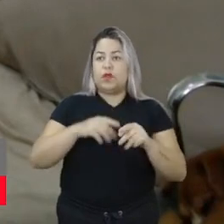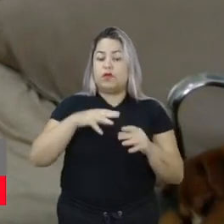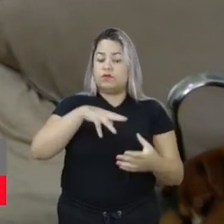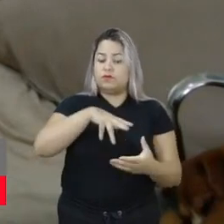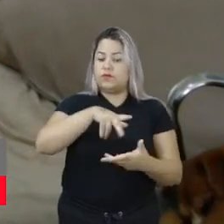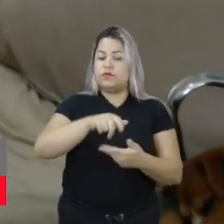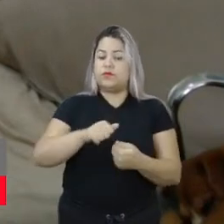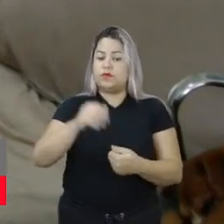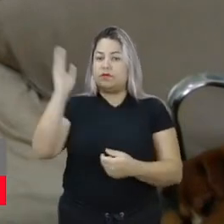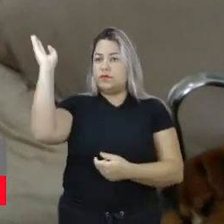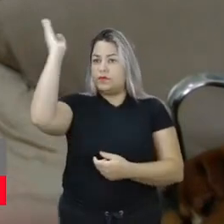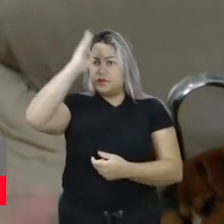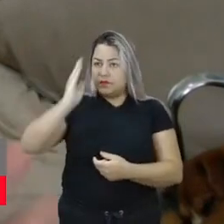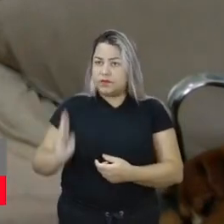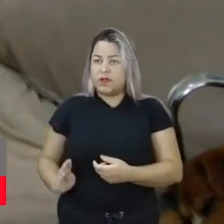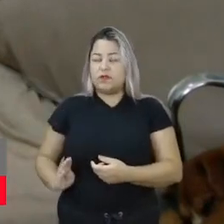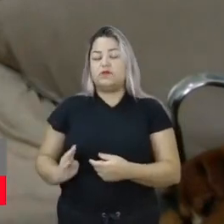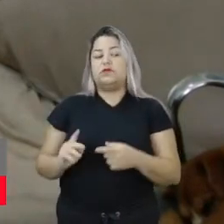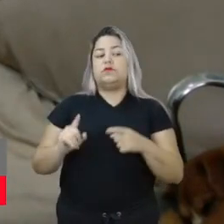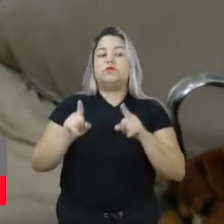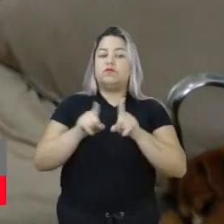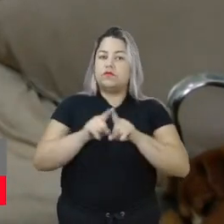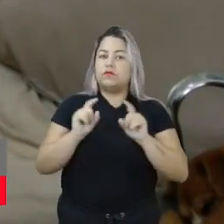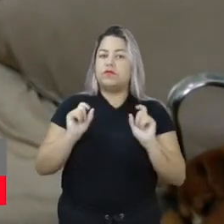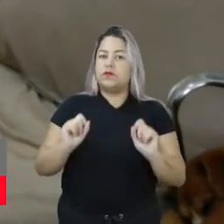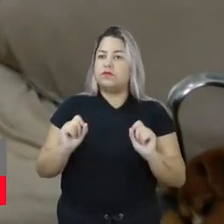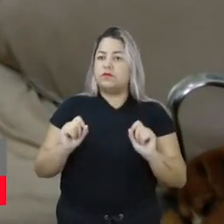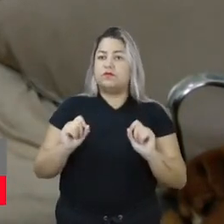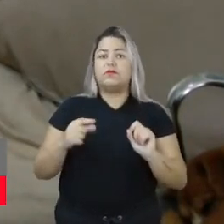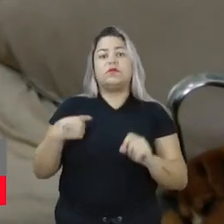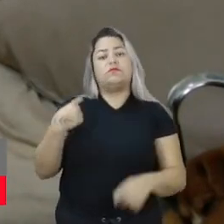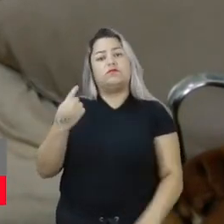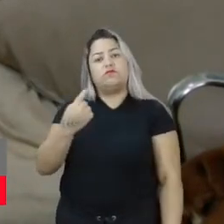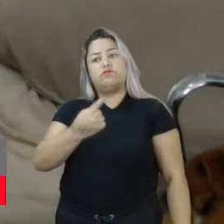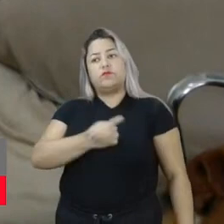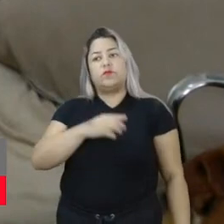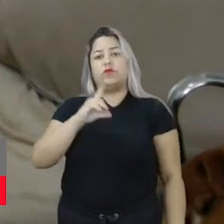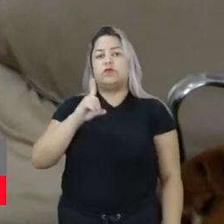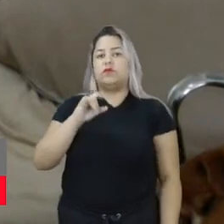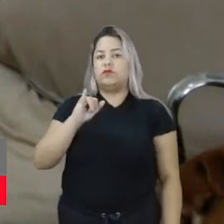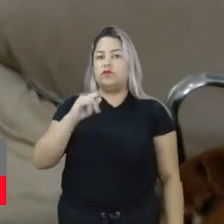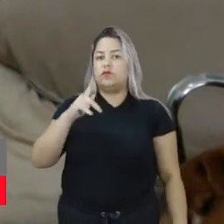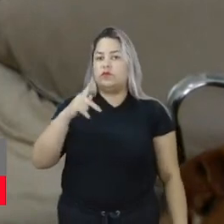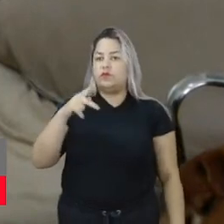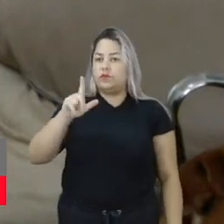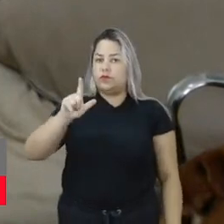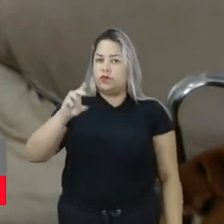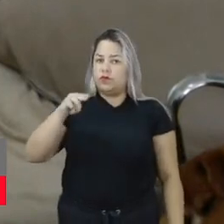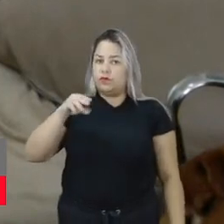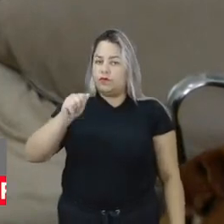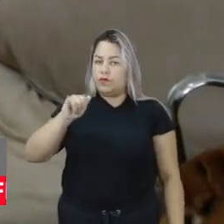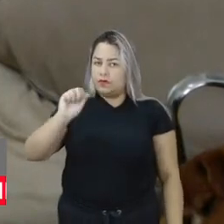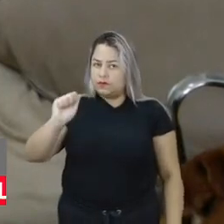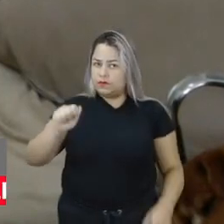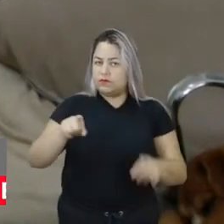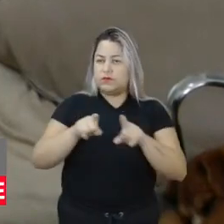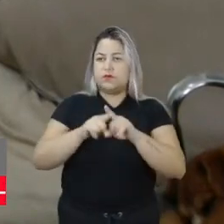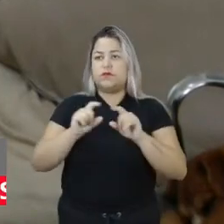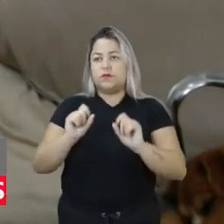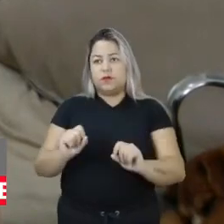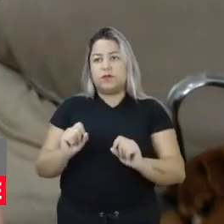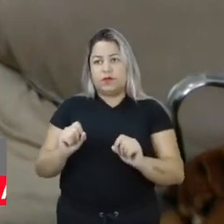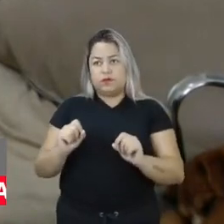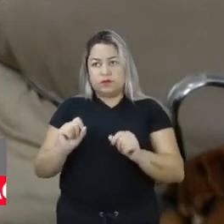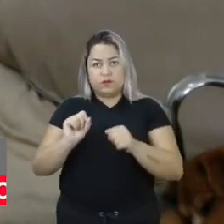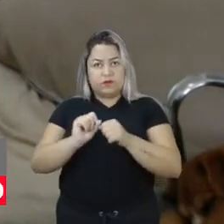né, para o Brasil, e essa página com Netanyahu, que depender da nossa diplomacia, está virada. Para o Brasil, a abordagem desse conflito deve ser